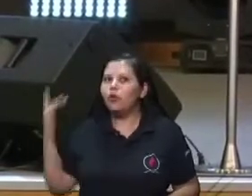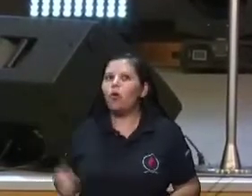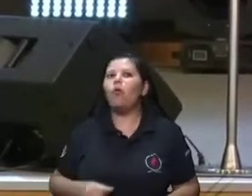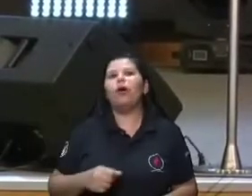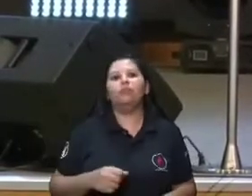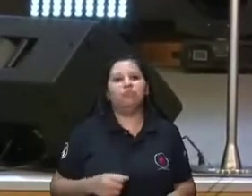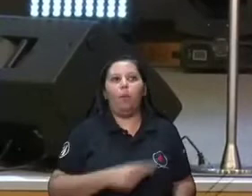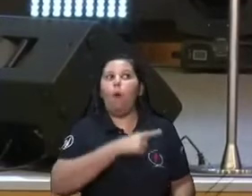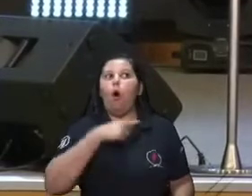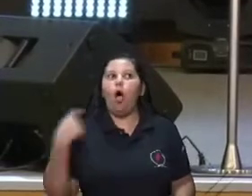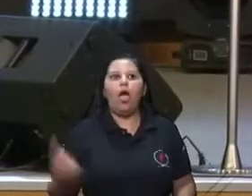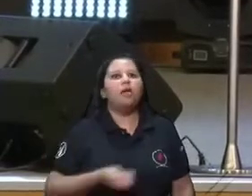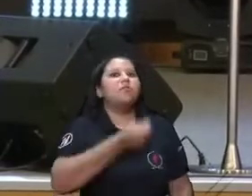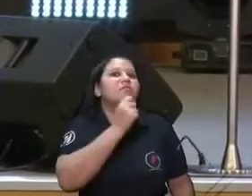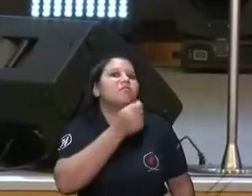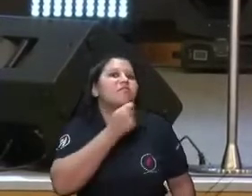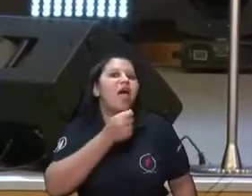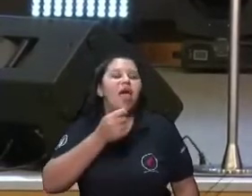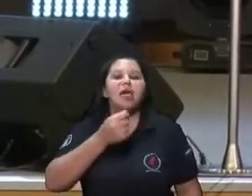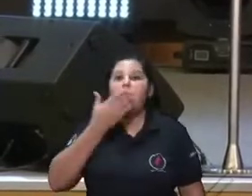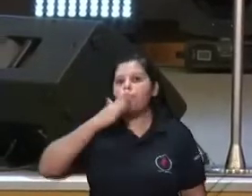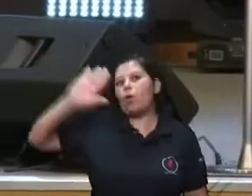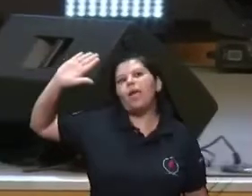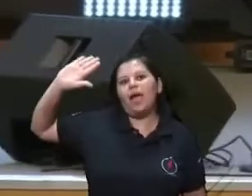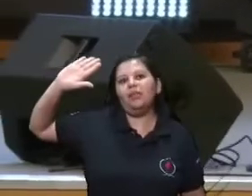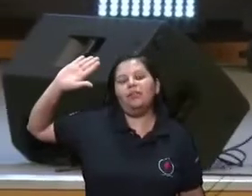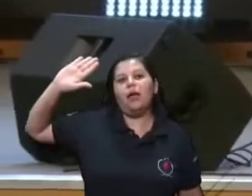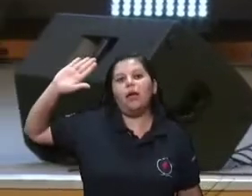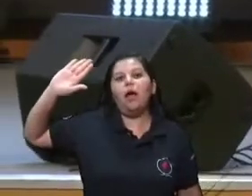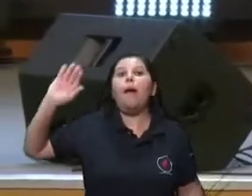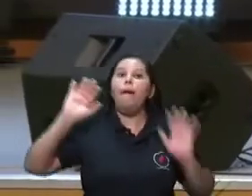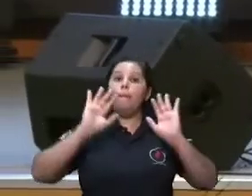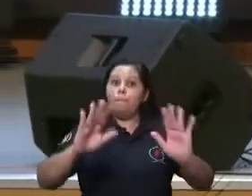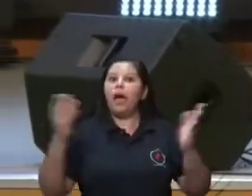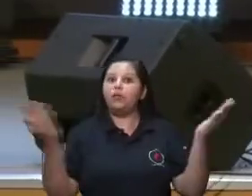território. Mas que esta noite você está dando mais um